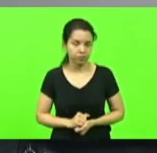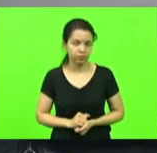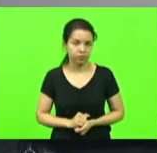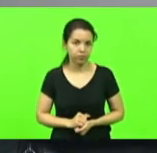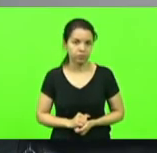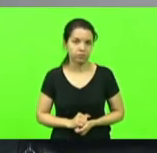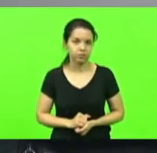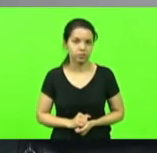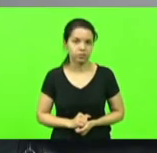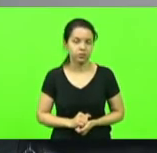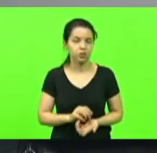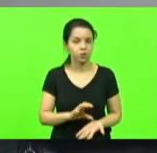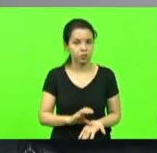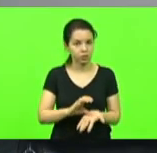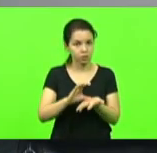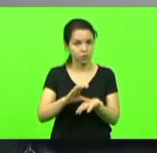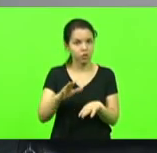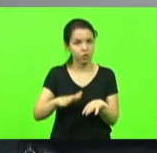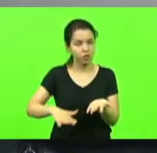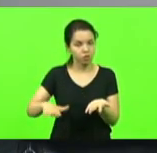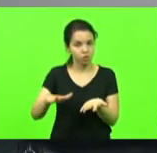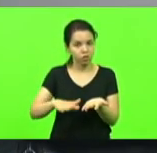O Conselho Regional de Fono,